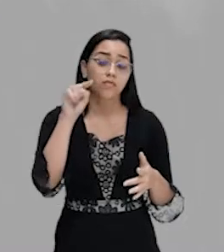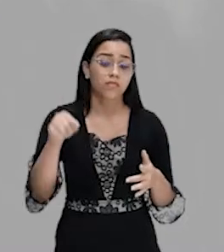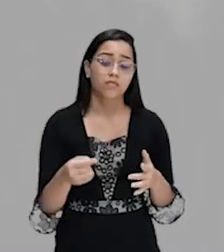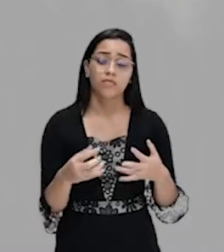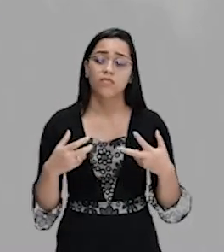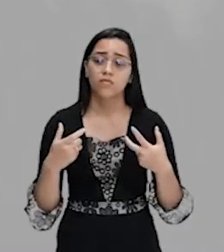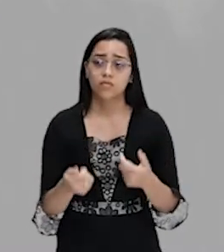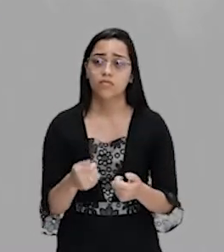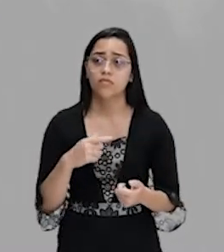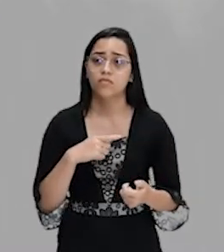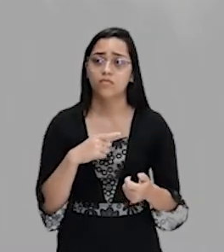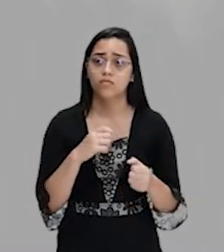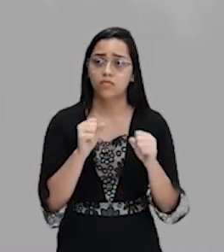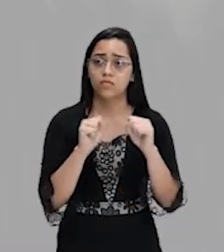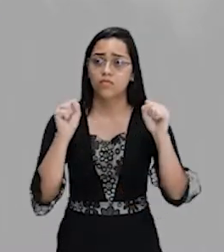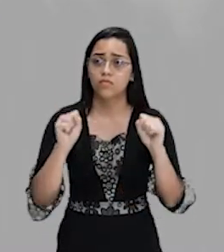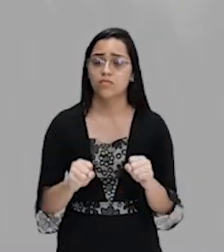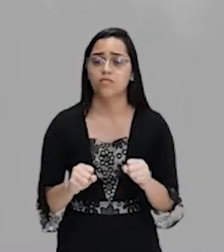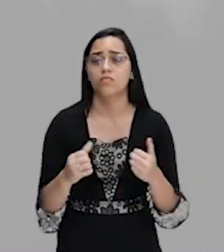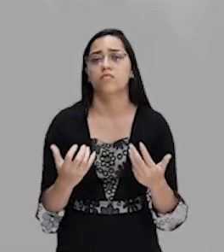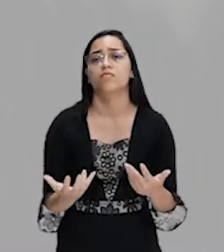aquele sistema,